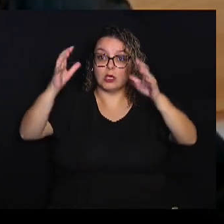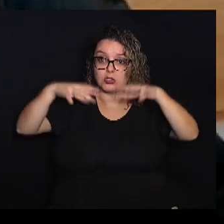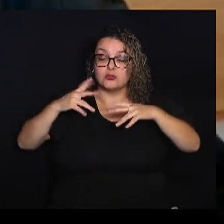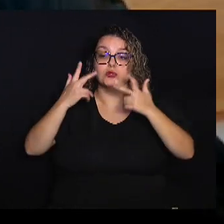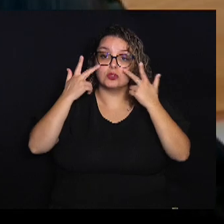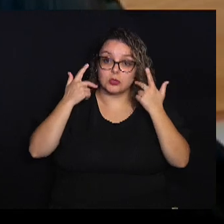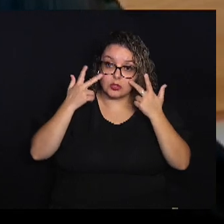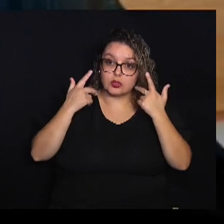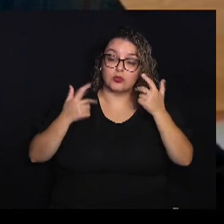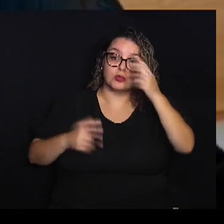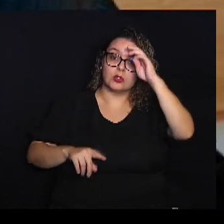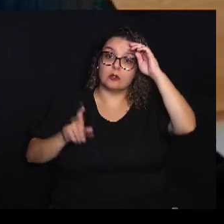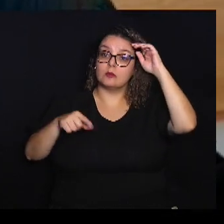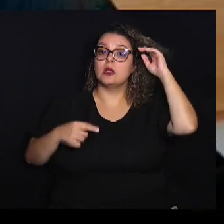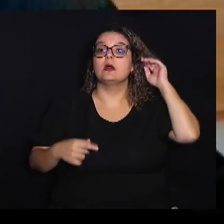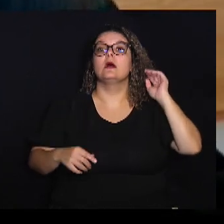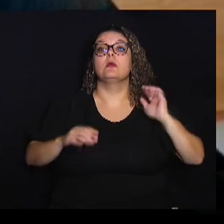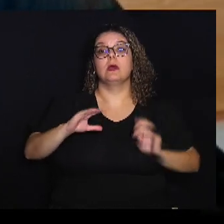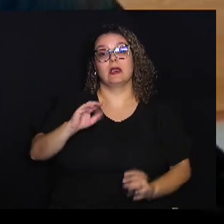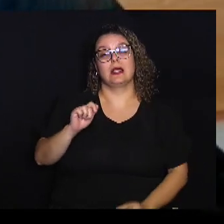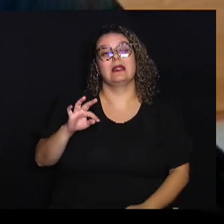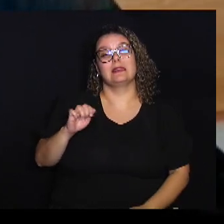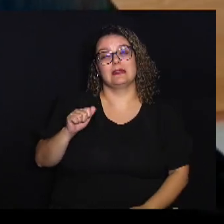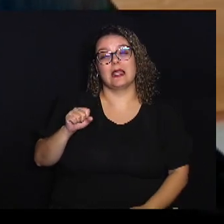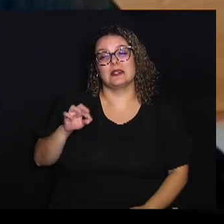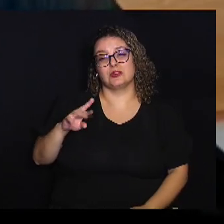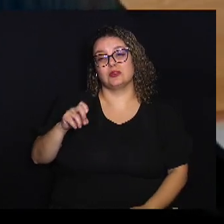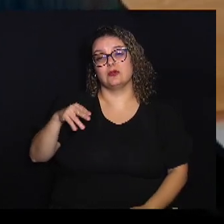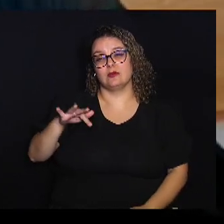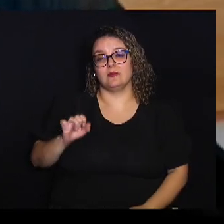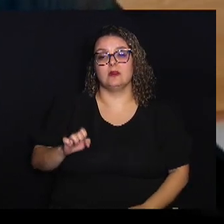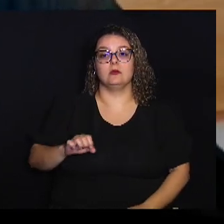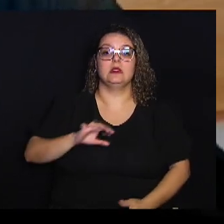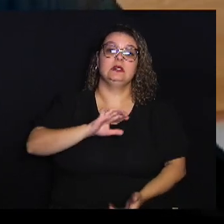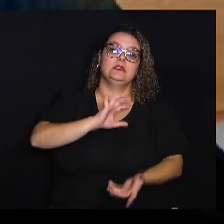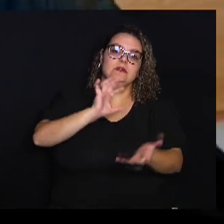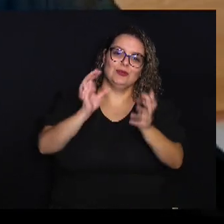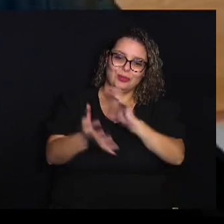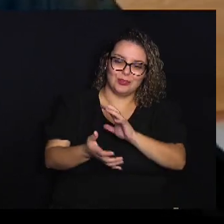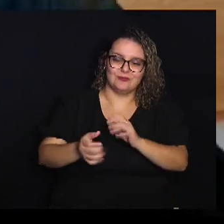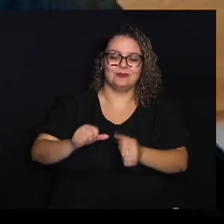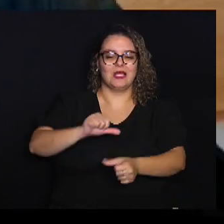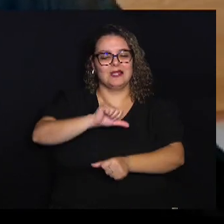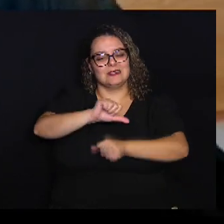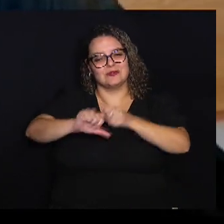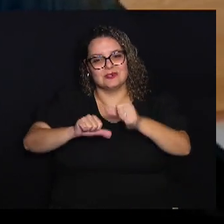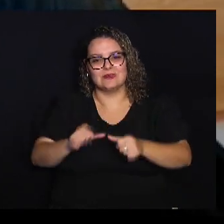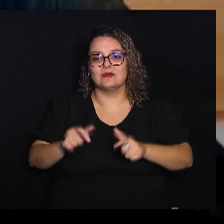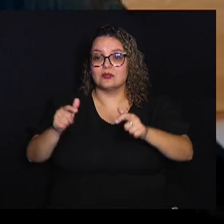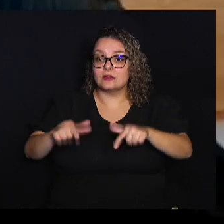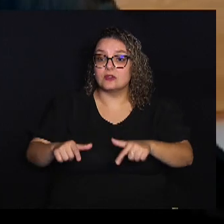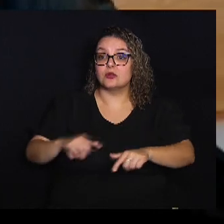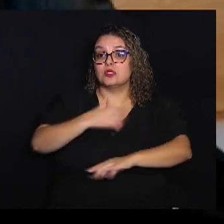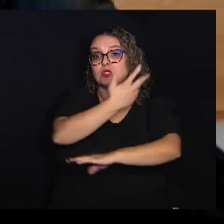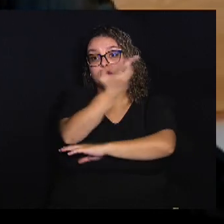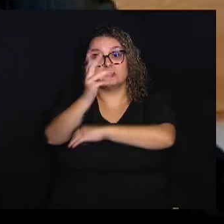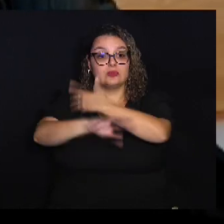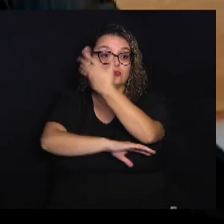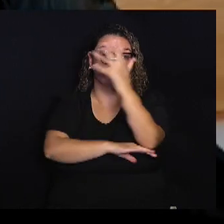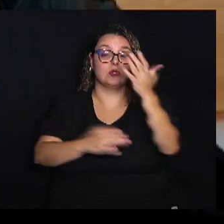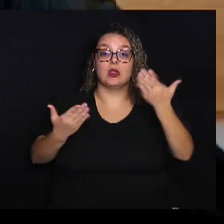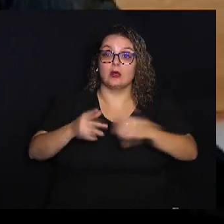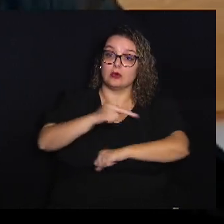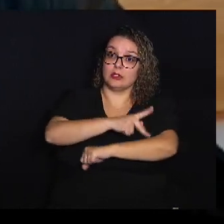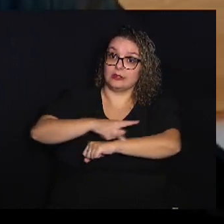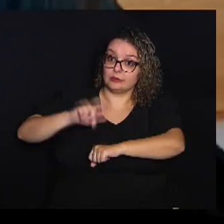normal acaba virando uma catástrofe devido a essas alterações que nós fazemos no espaço, né? Onde tinha floresta, agora tem